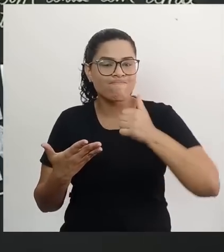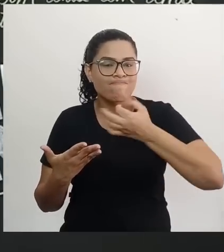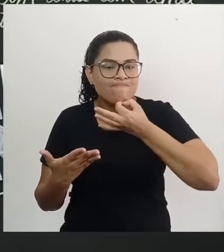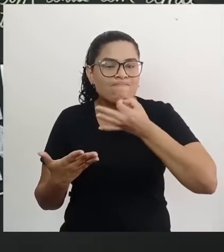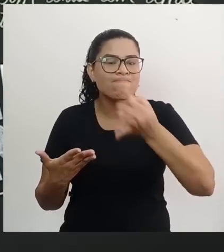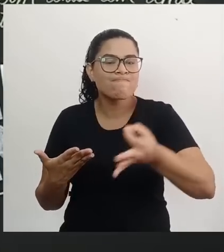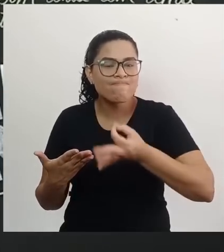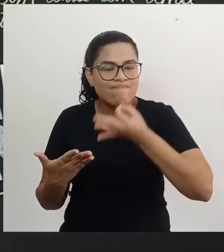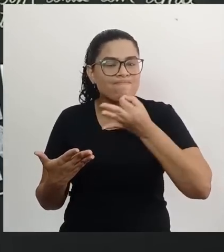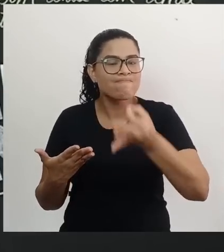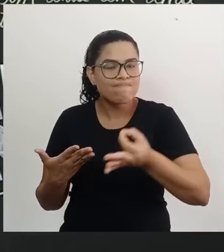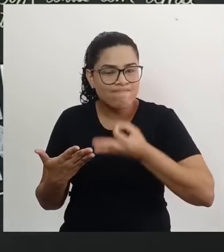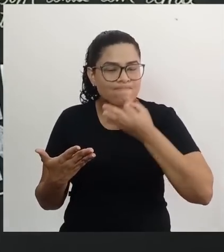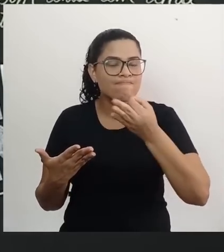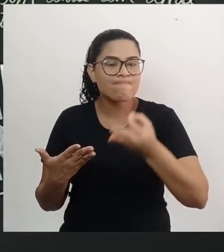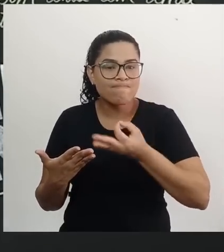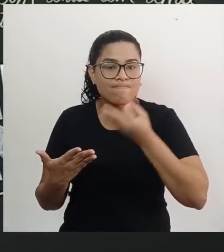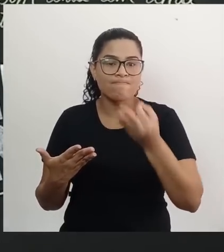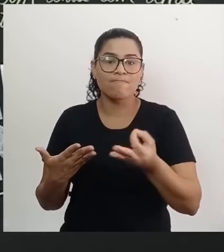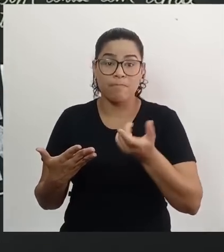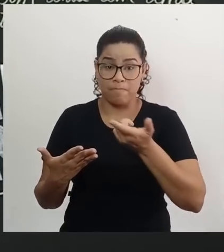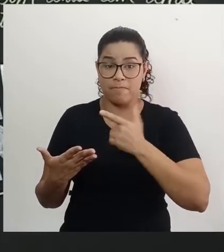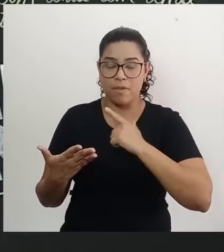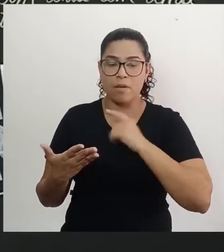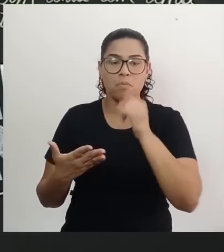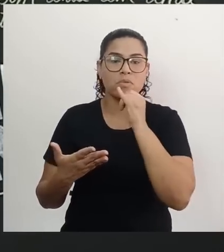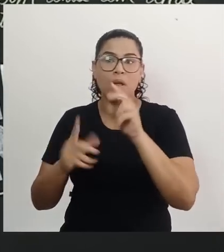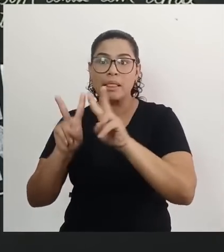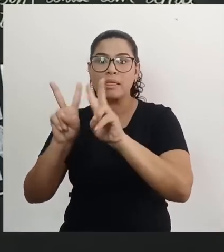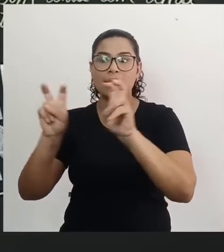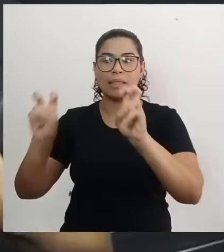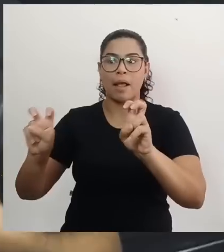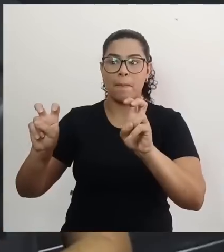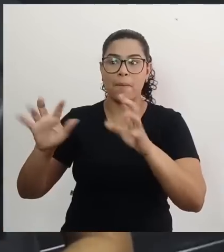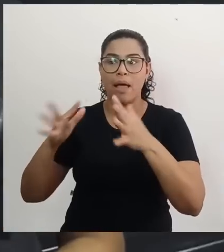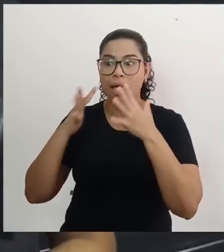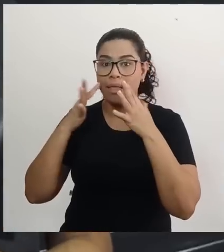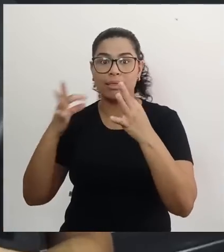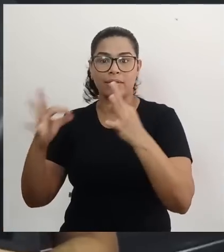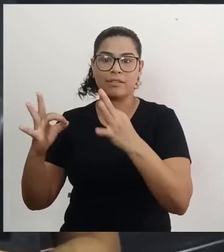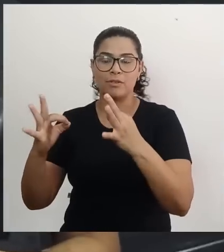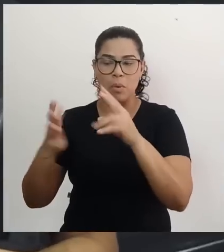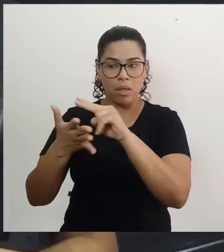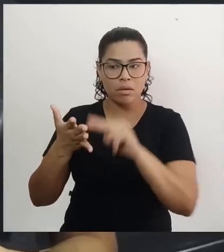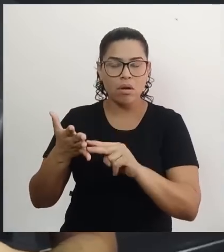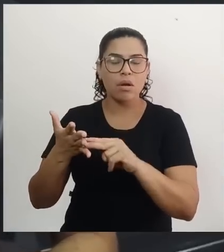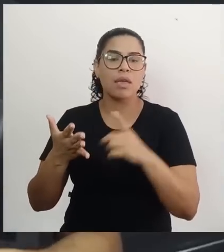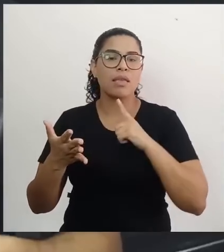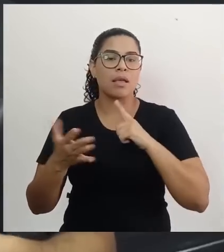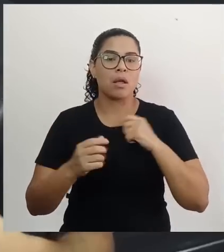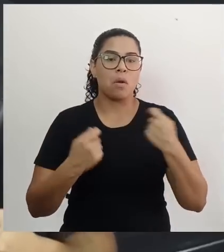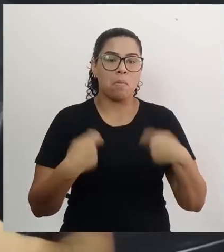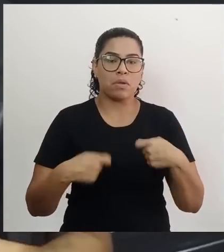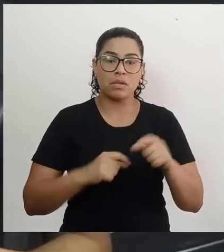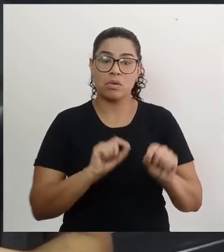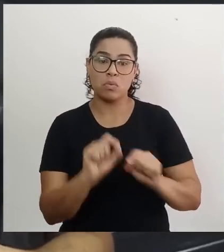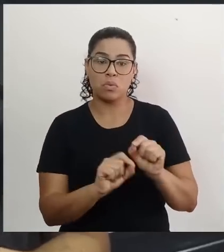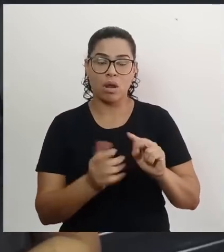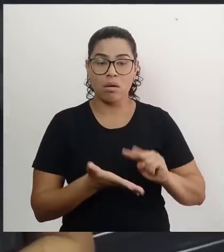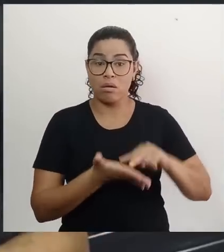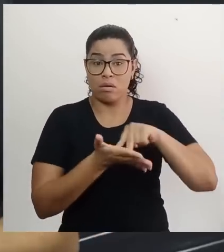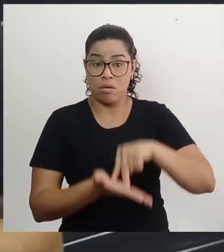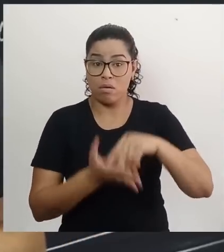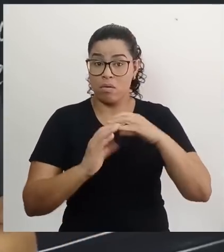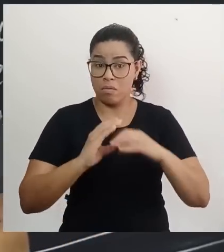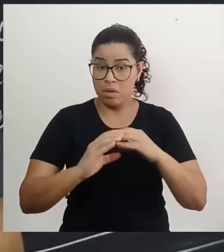quando é um editorial construído em cima de um tema muito polêmico, que chame a atenção do leitor e que exija um posicionamento do meio de